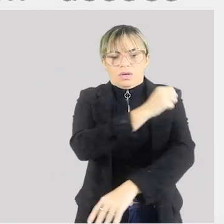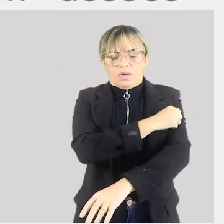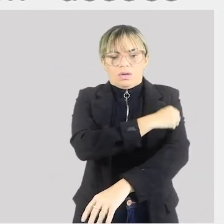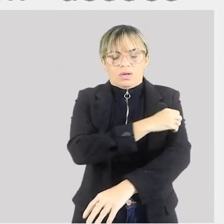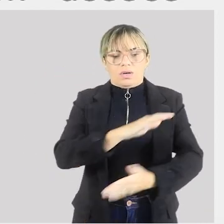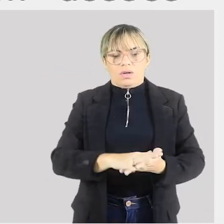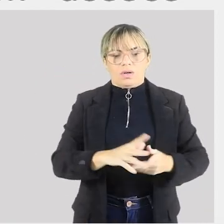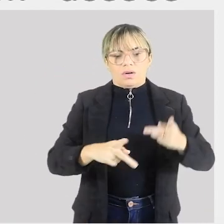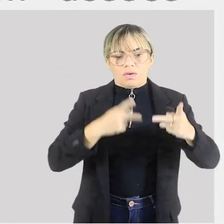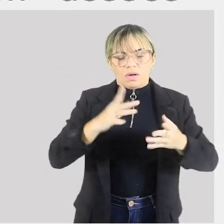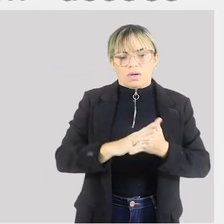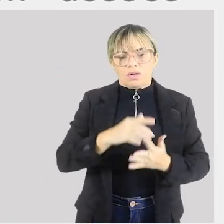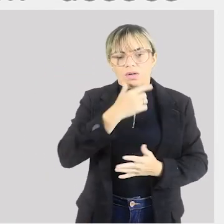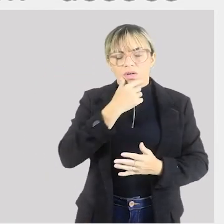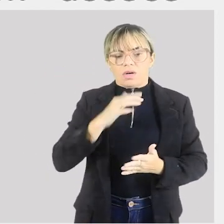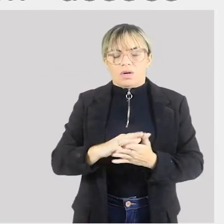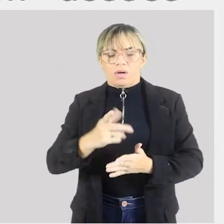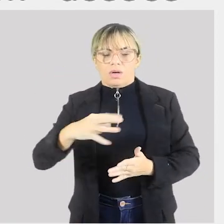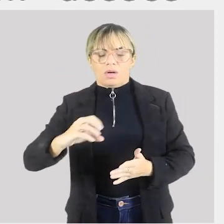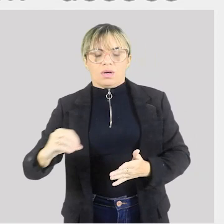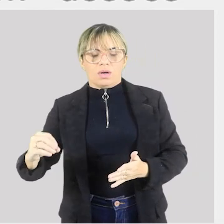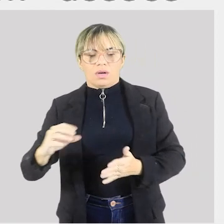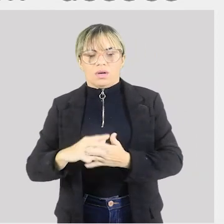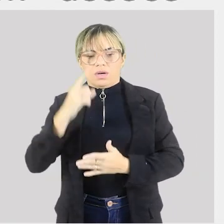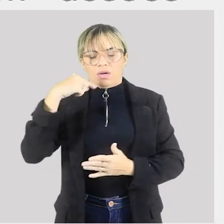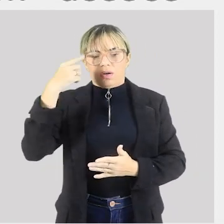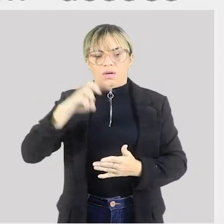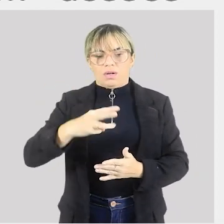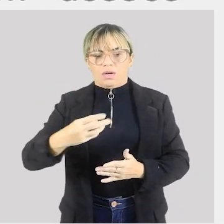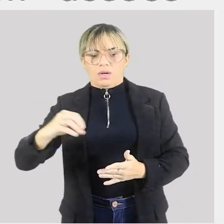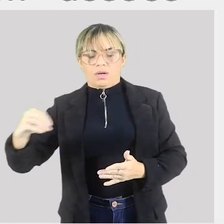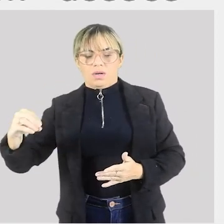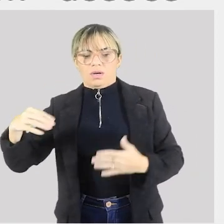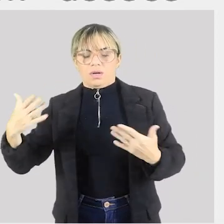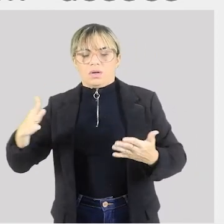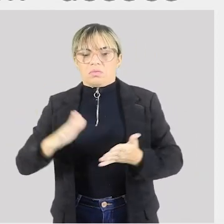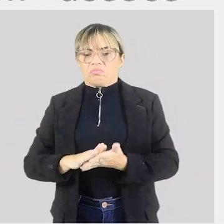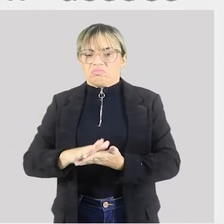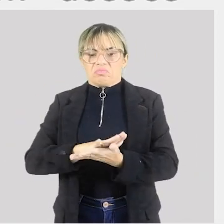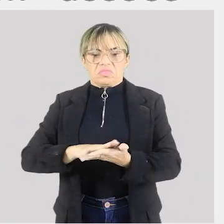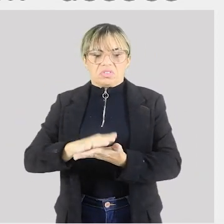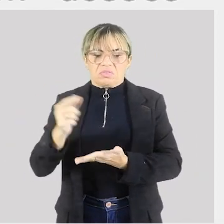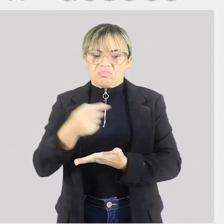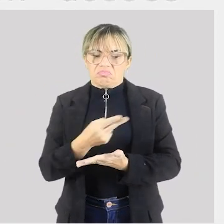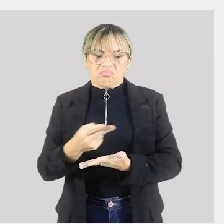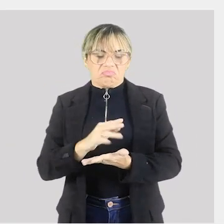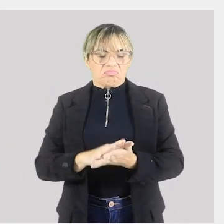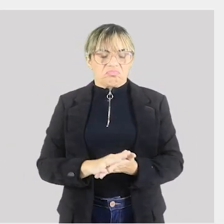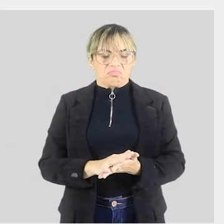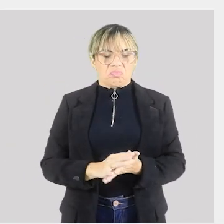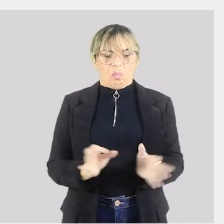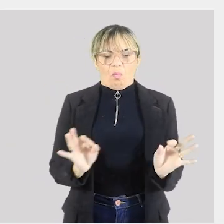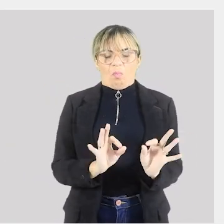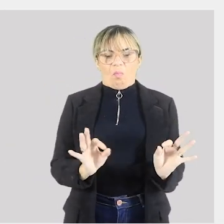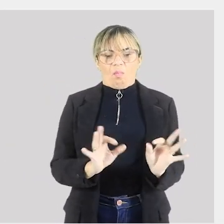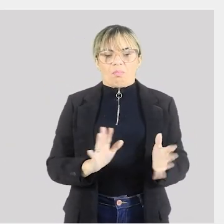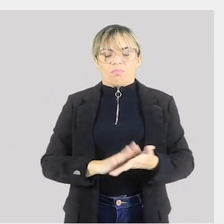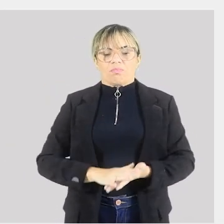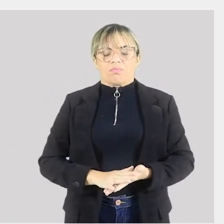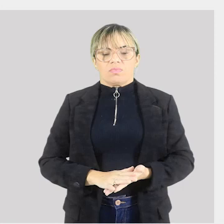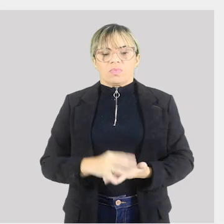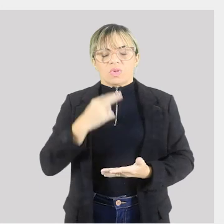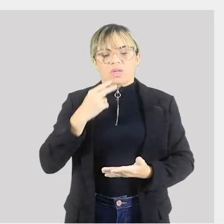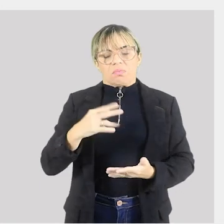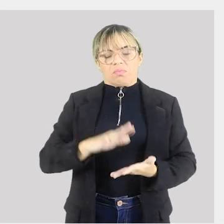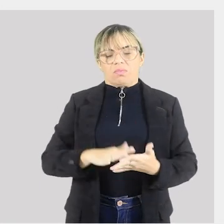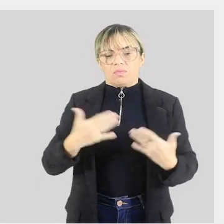inglês 500 falam espanhol e 300 não falam qualquer um desses idiomas